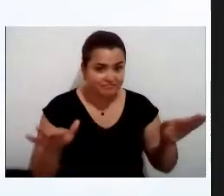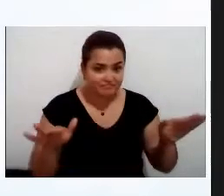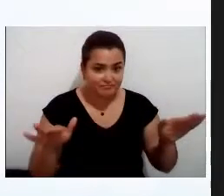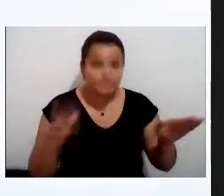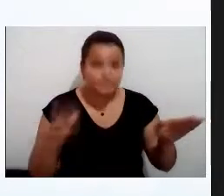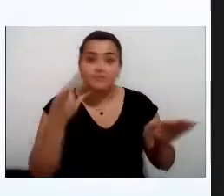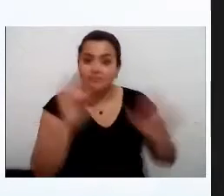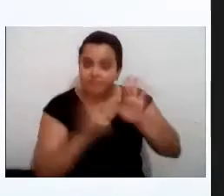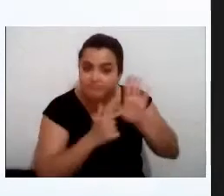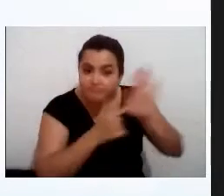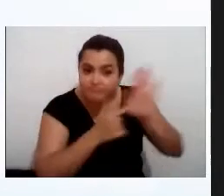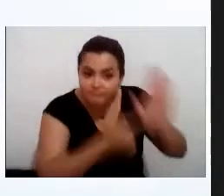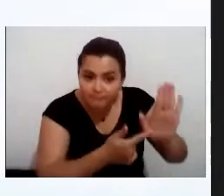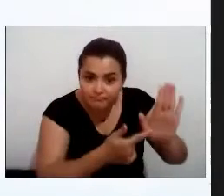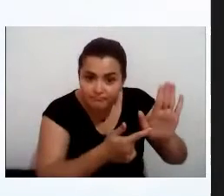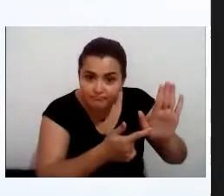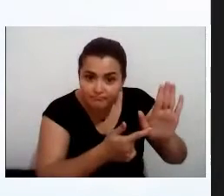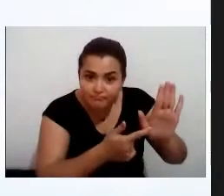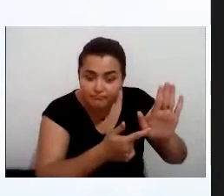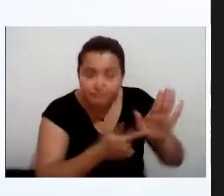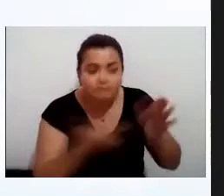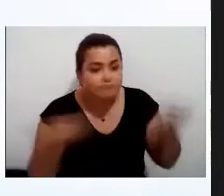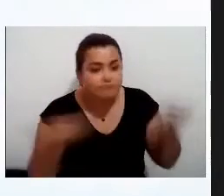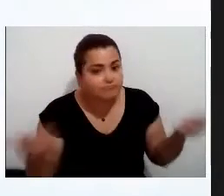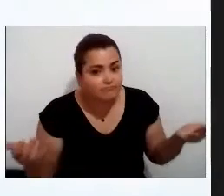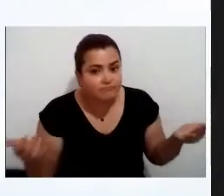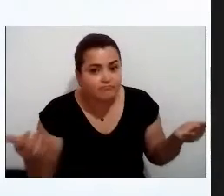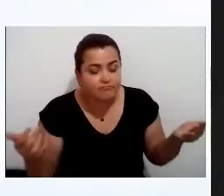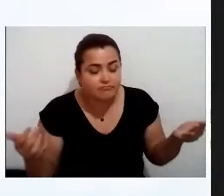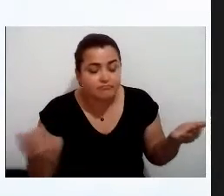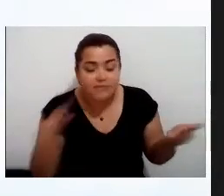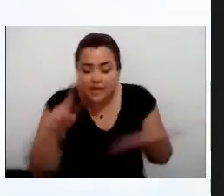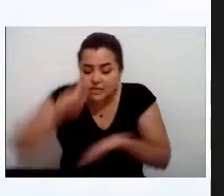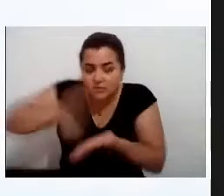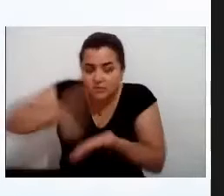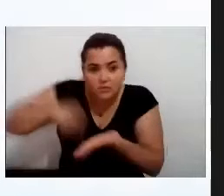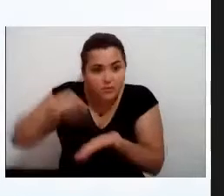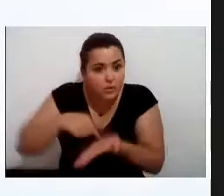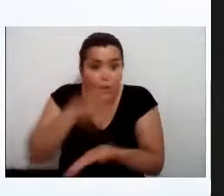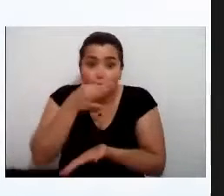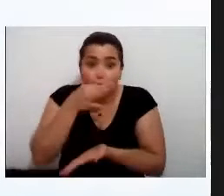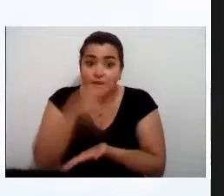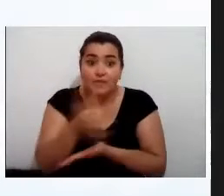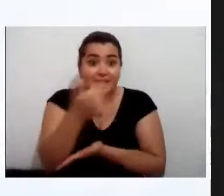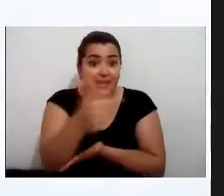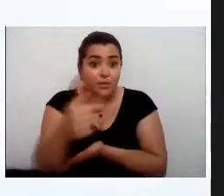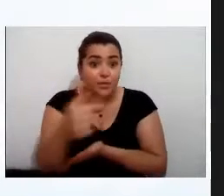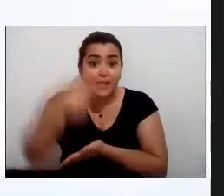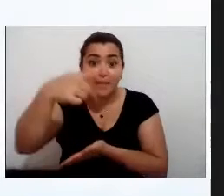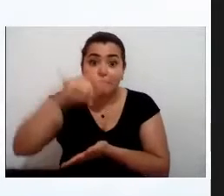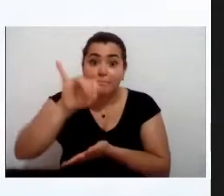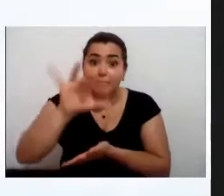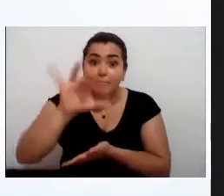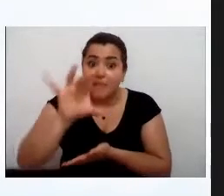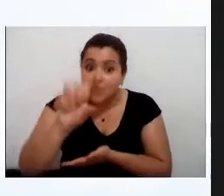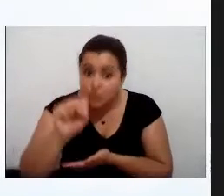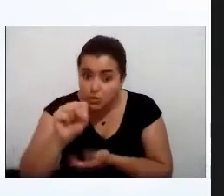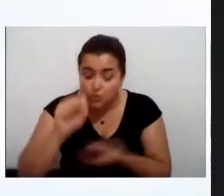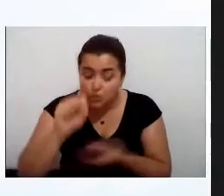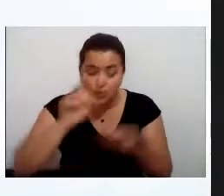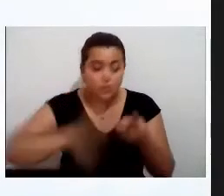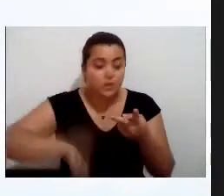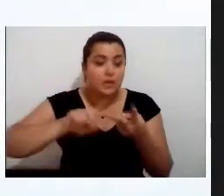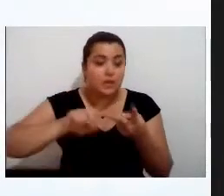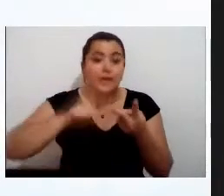o serviço. Então, é um contrato absolutamente precário. Não tem piso, não tem a definição de uma